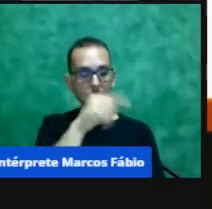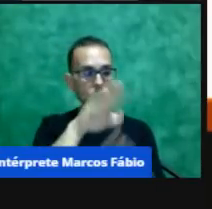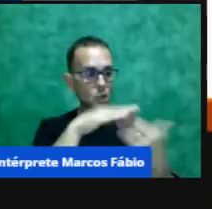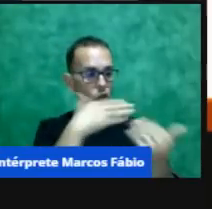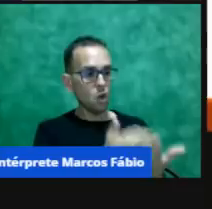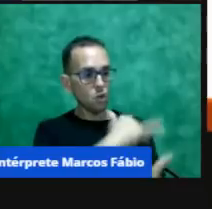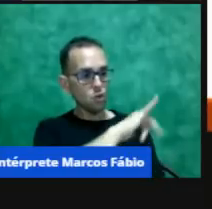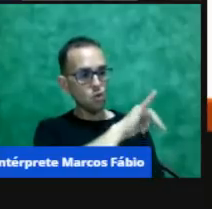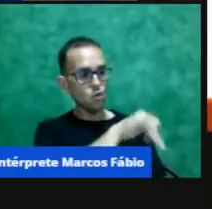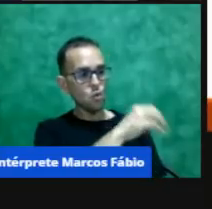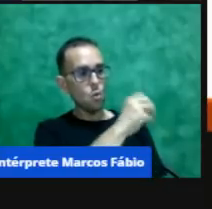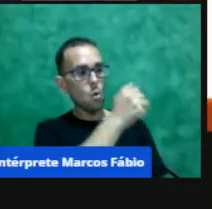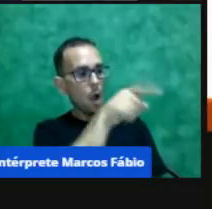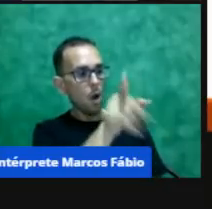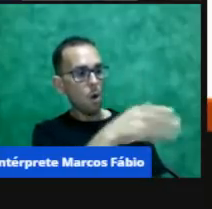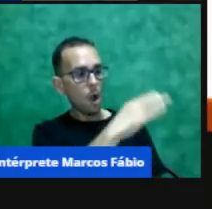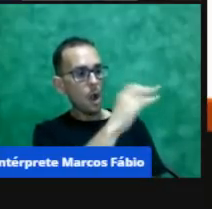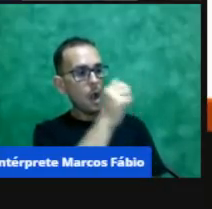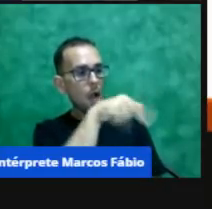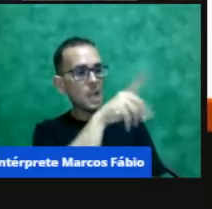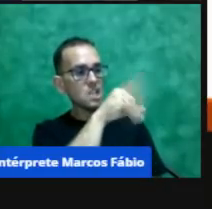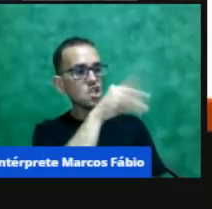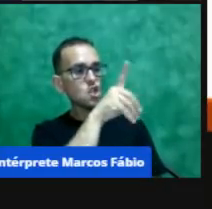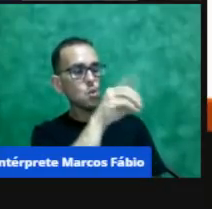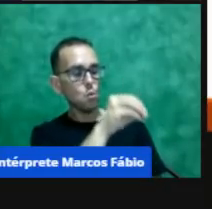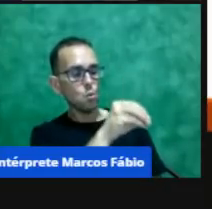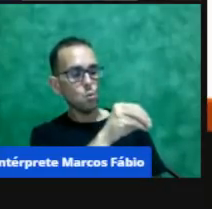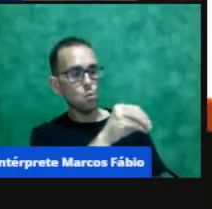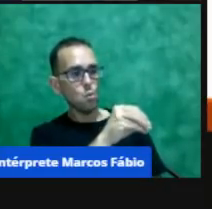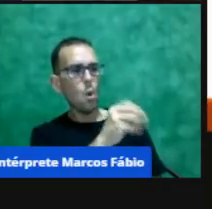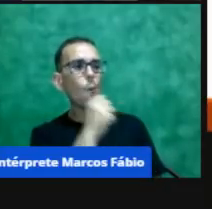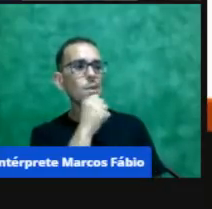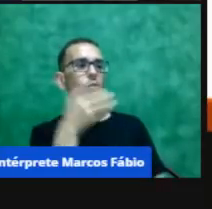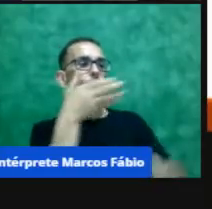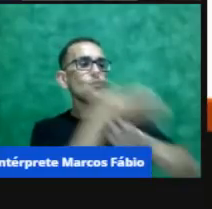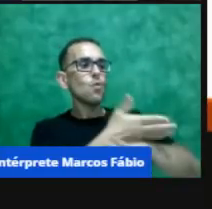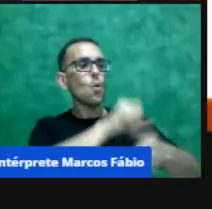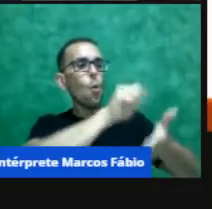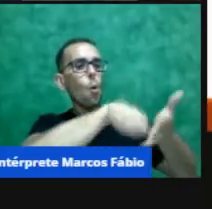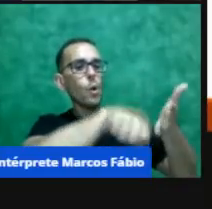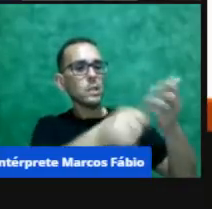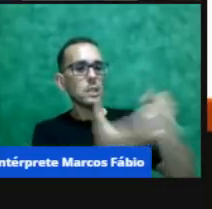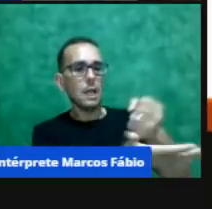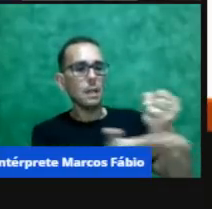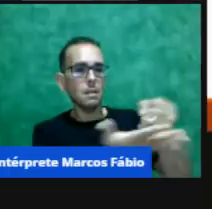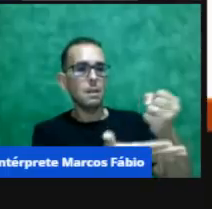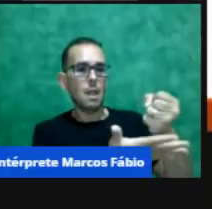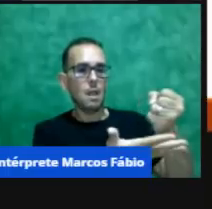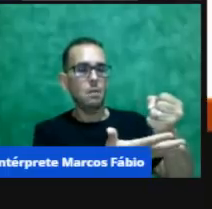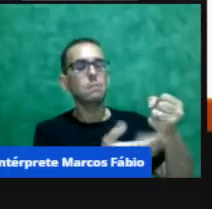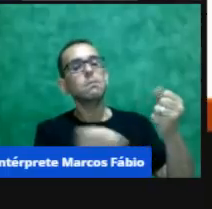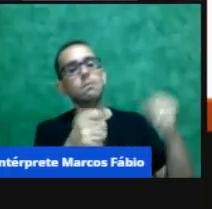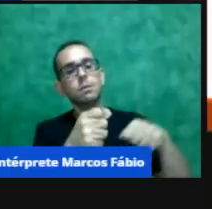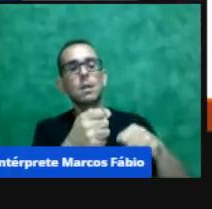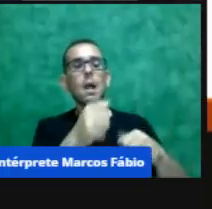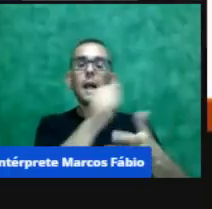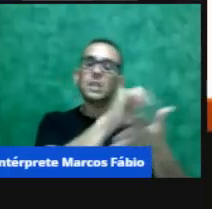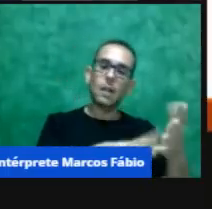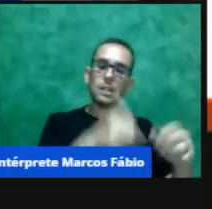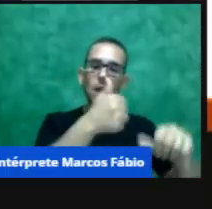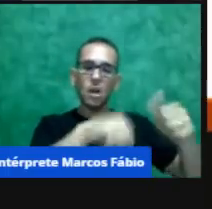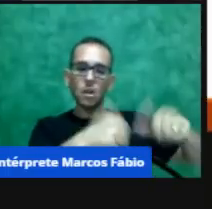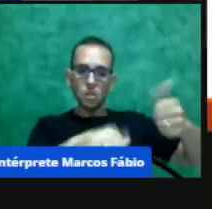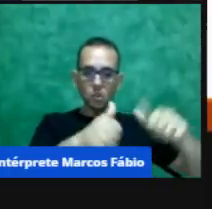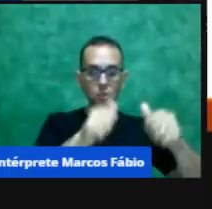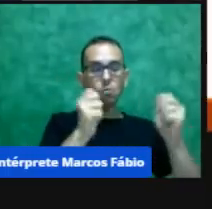tive a oportunidade de ir corrigir o caderno base, mas pelo que as atividades impressas da atividade de diagnóstico no Rashid